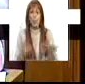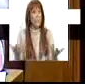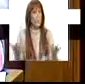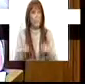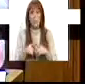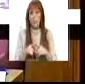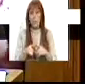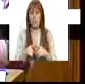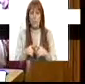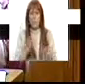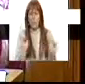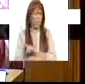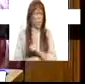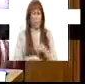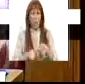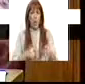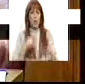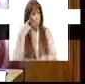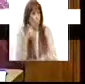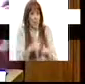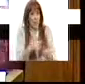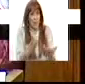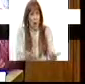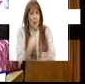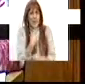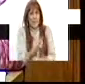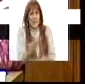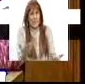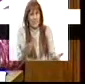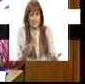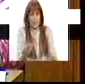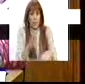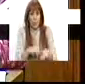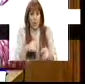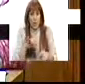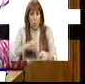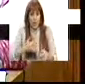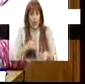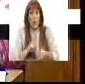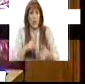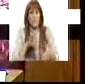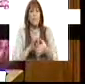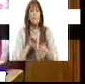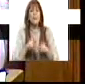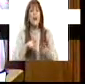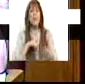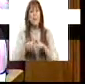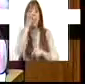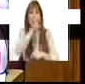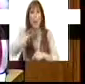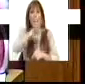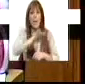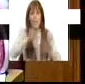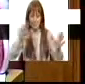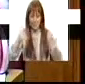vem contrariar aquele que é o objetivo que agora anunciei por parte dos Verdes naquilo que se refere à política